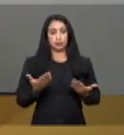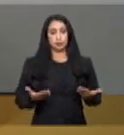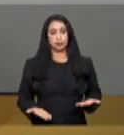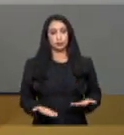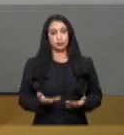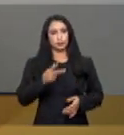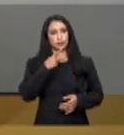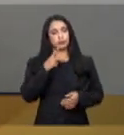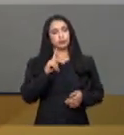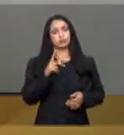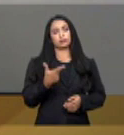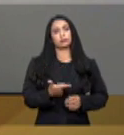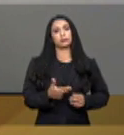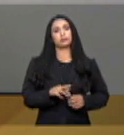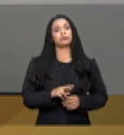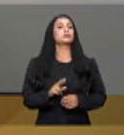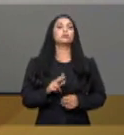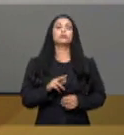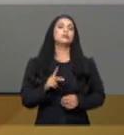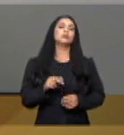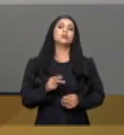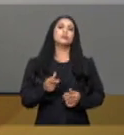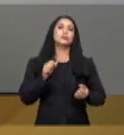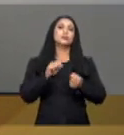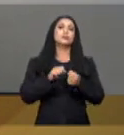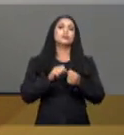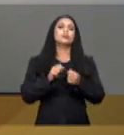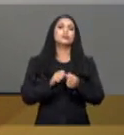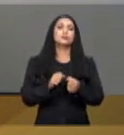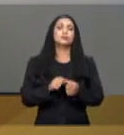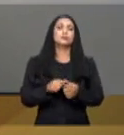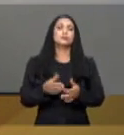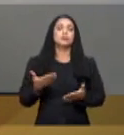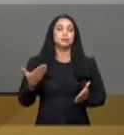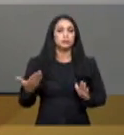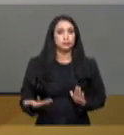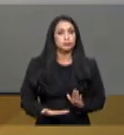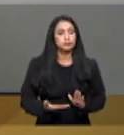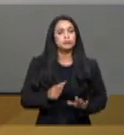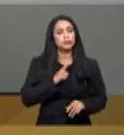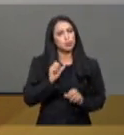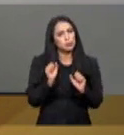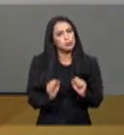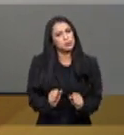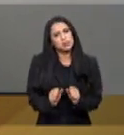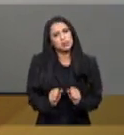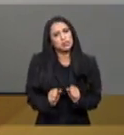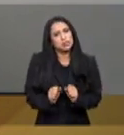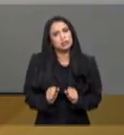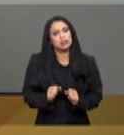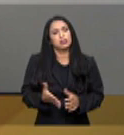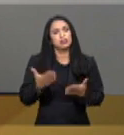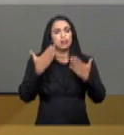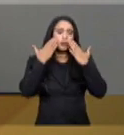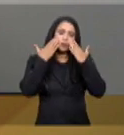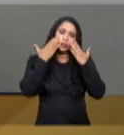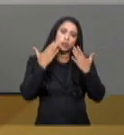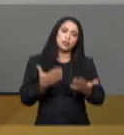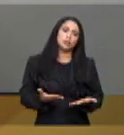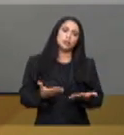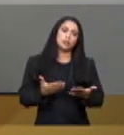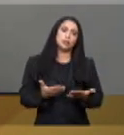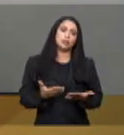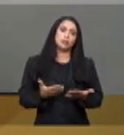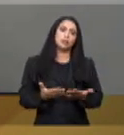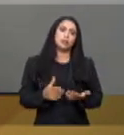que não tinha sido antes cogitada esta medida no pleito da recorrida e poderiam vir a ser apresentados nesta via com a